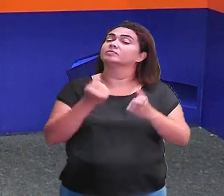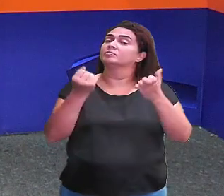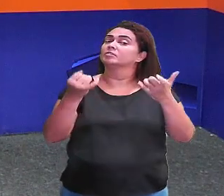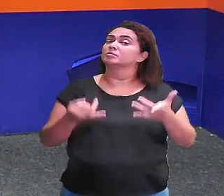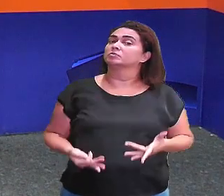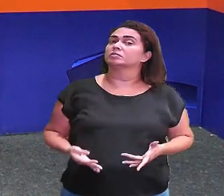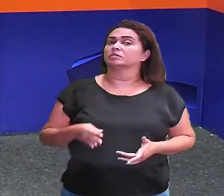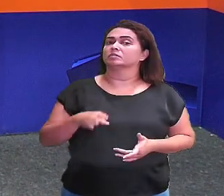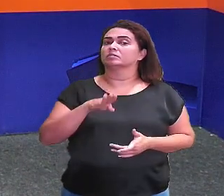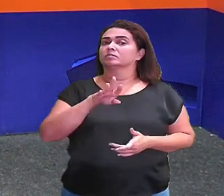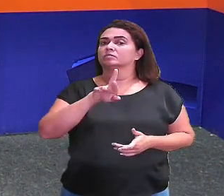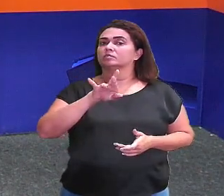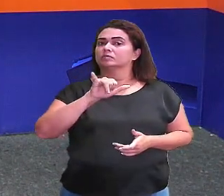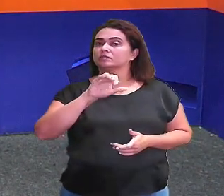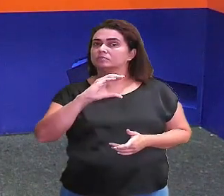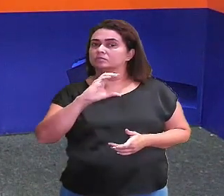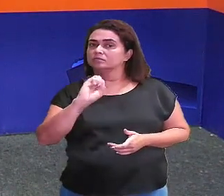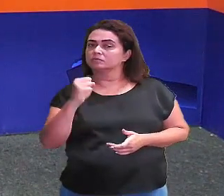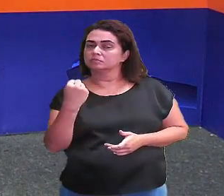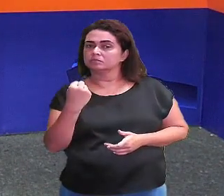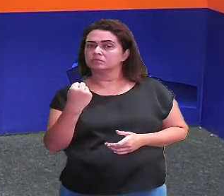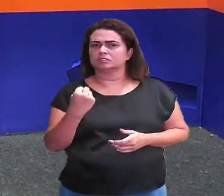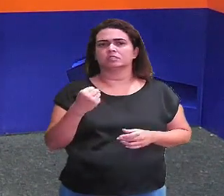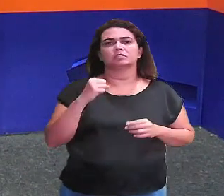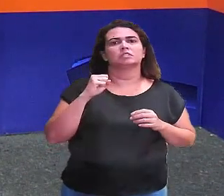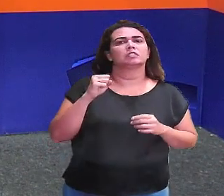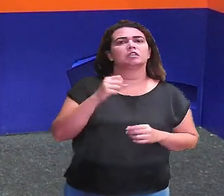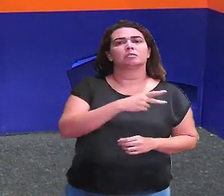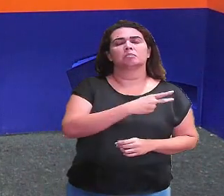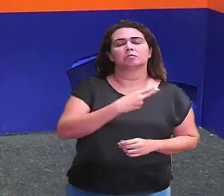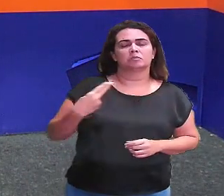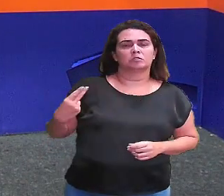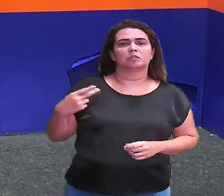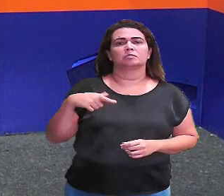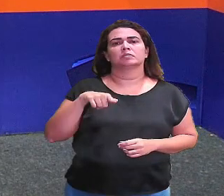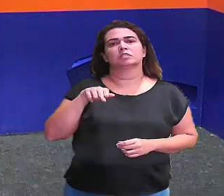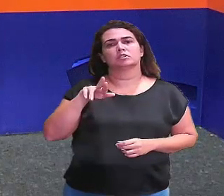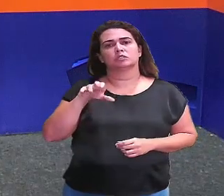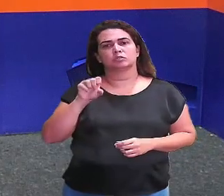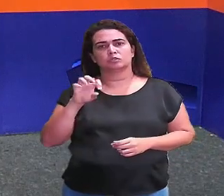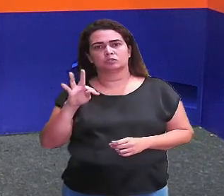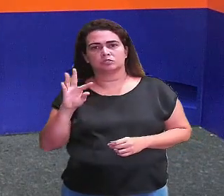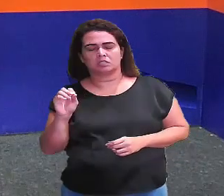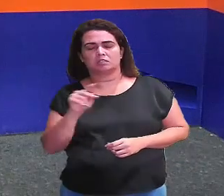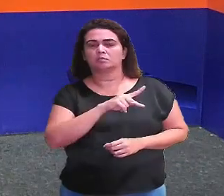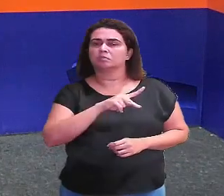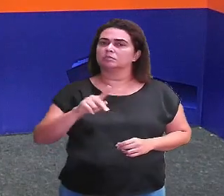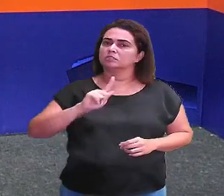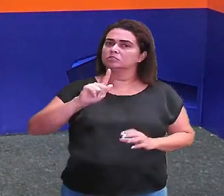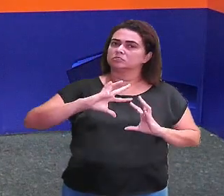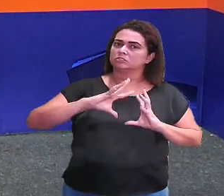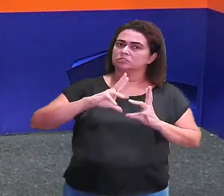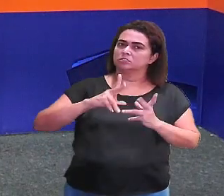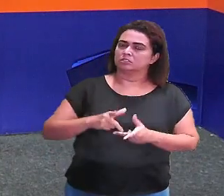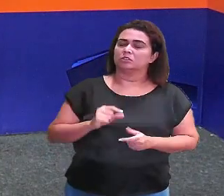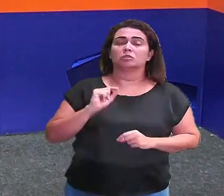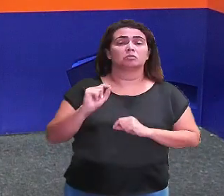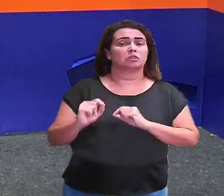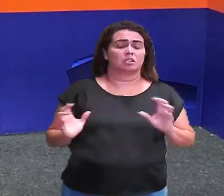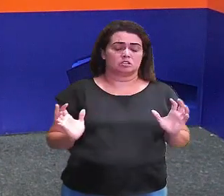sobre o BRICS, Essa aula, eu sou o professor Gustavo Lima, de Geografia, e nós vamos falar sobre esse, não